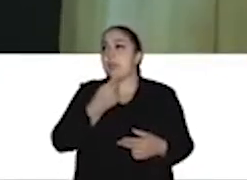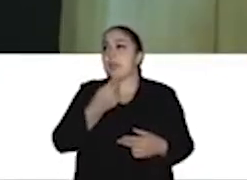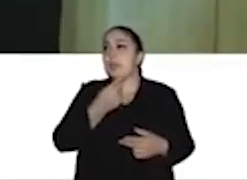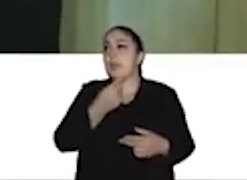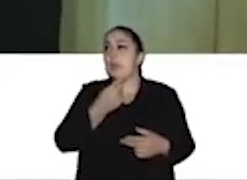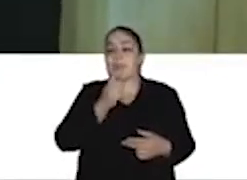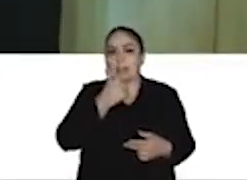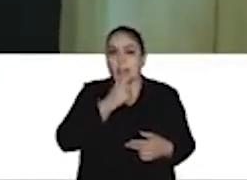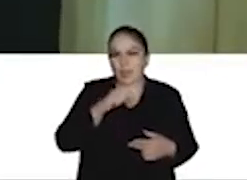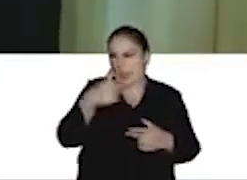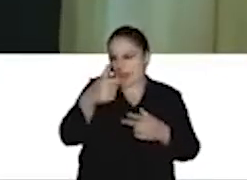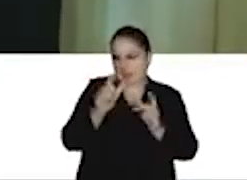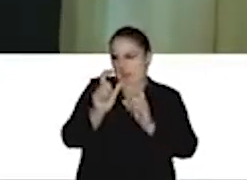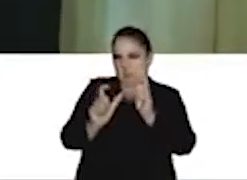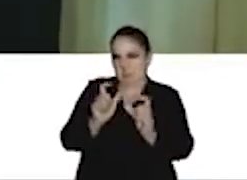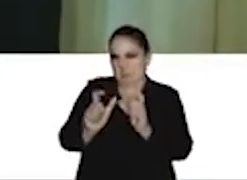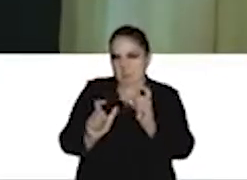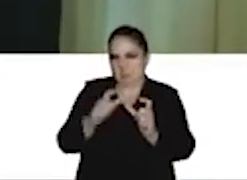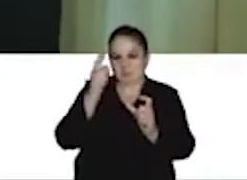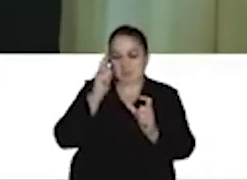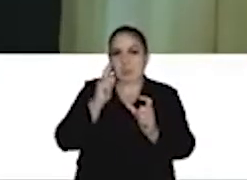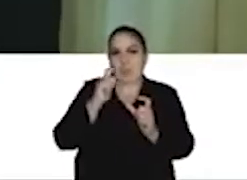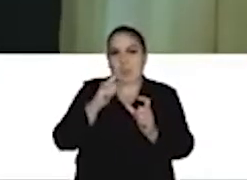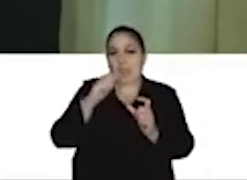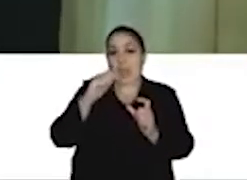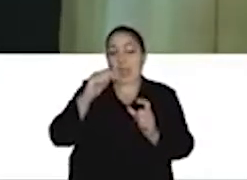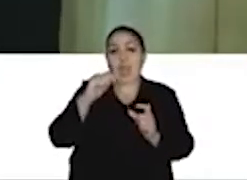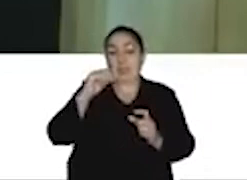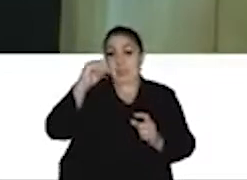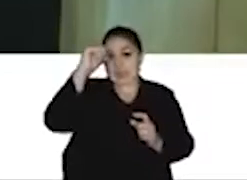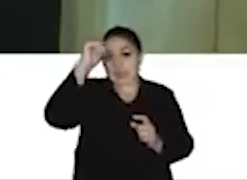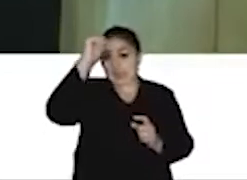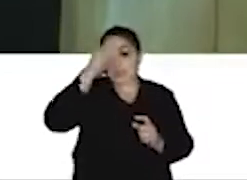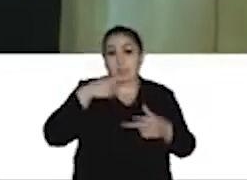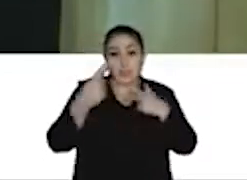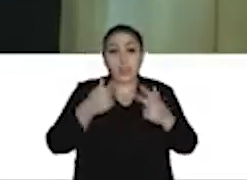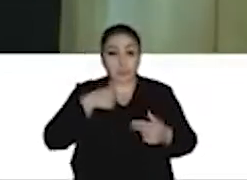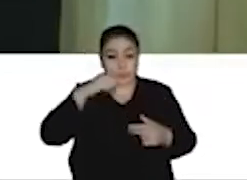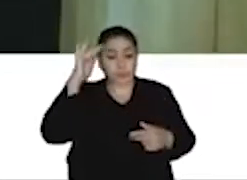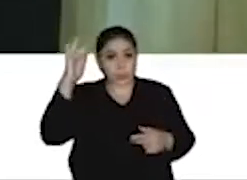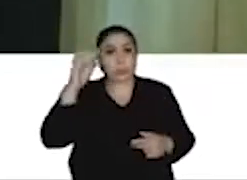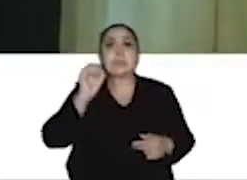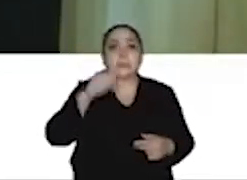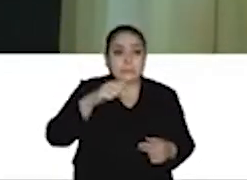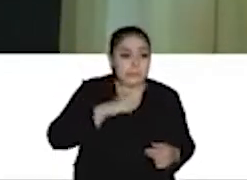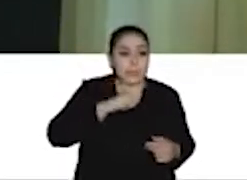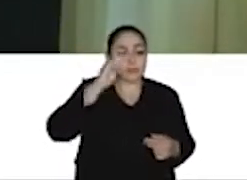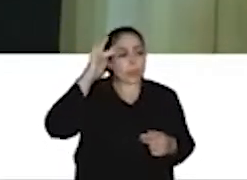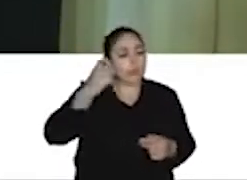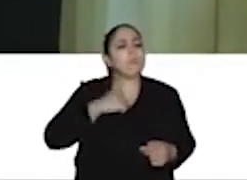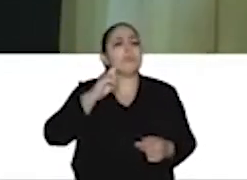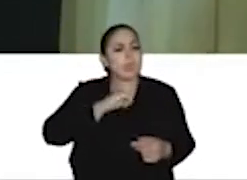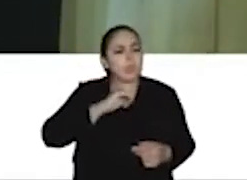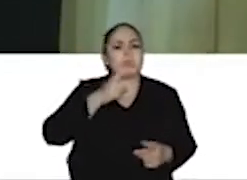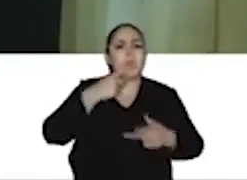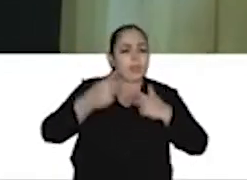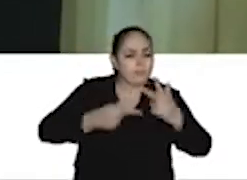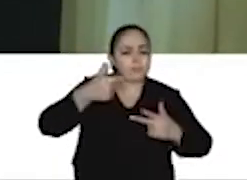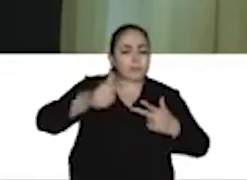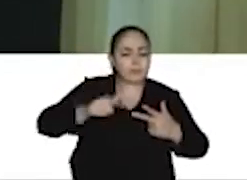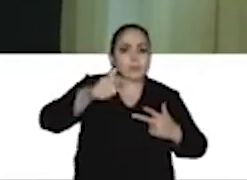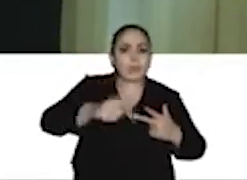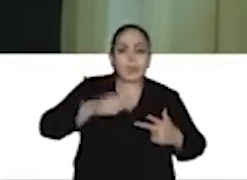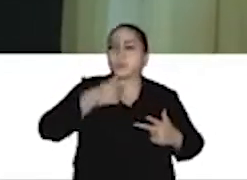I'm Hadha, em árabe ele falava, eu tenho um sonho. Sim, ele tem um sonho. O tempo inteiro ele falando, estou